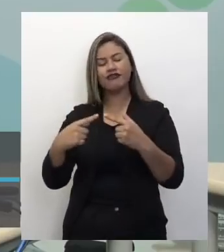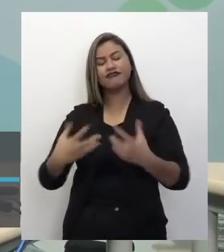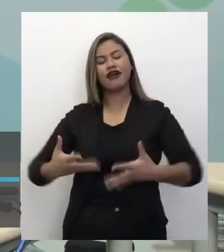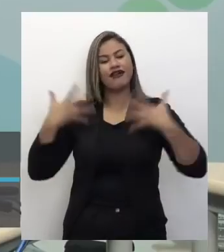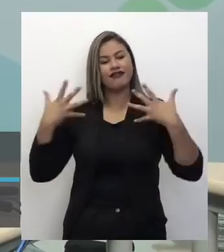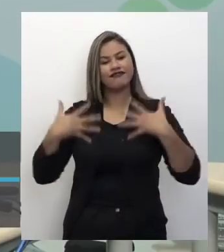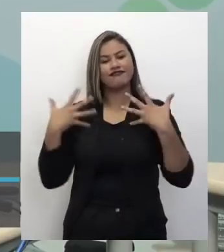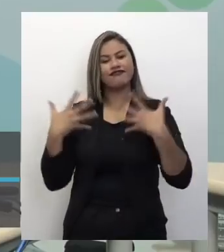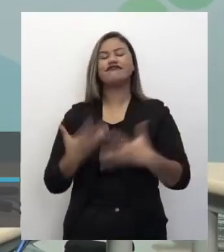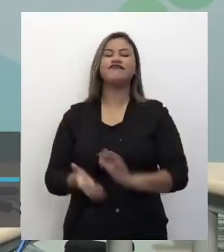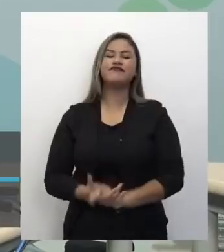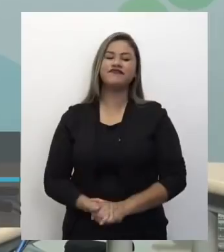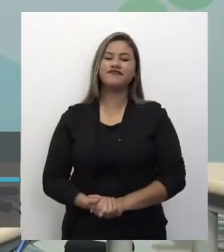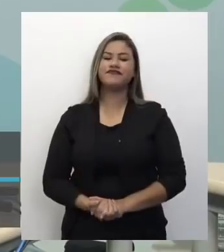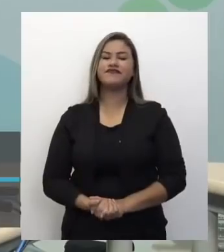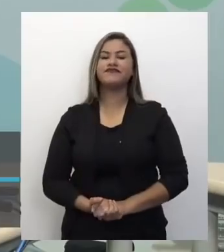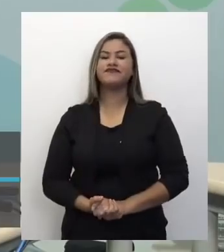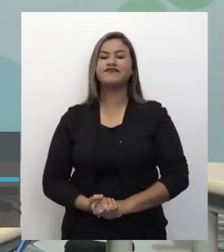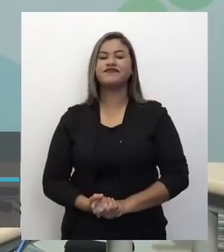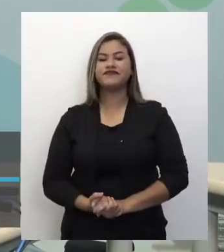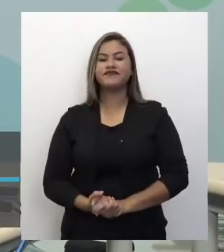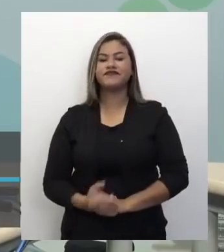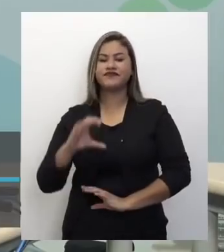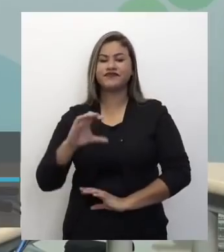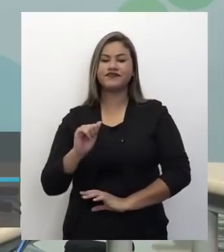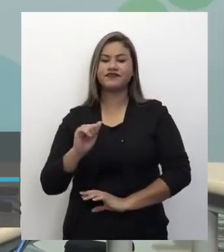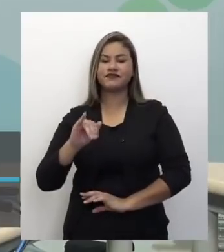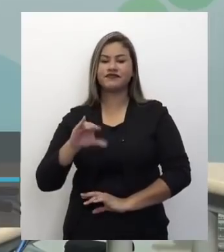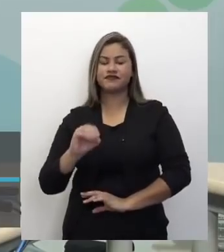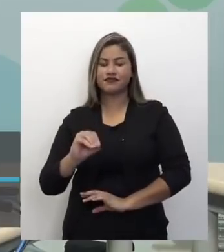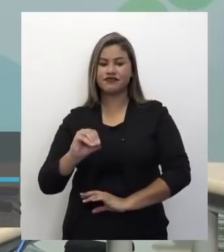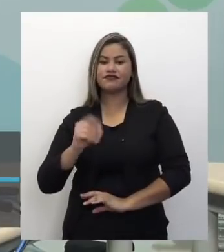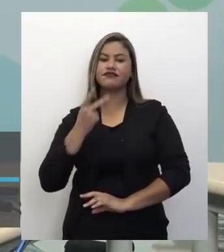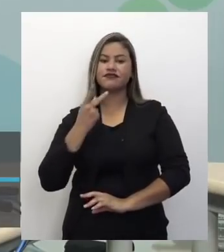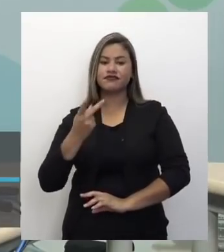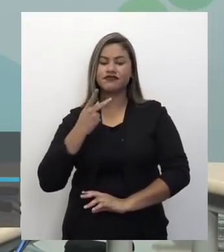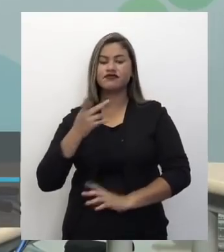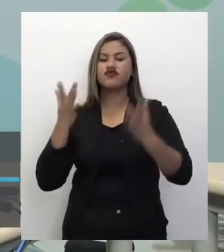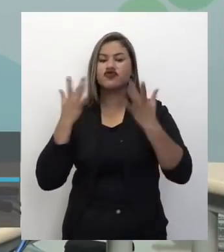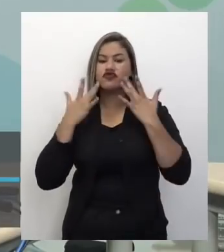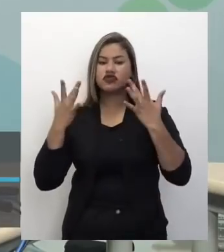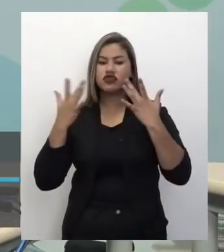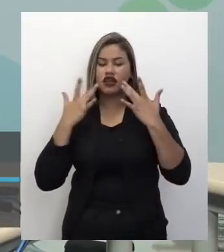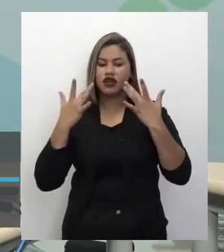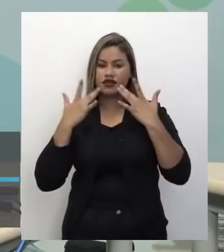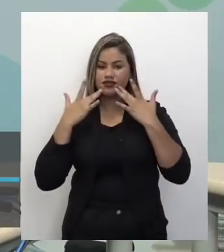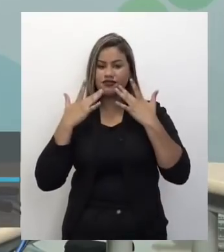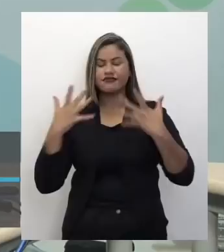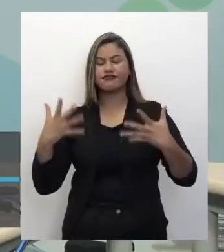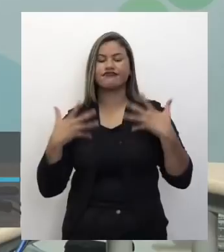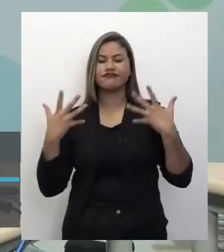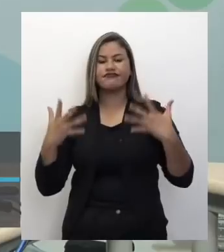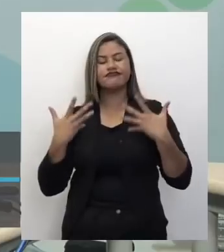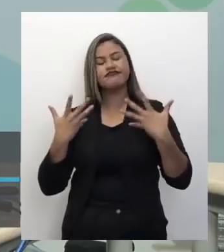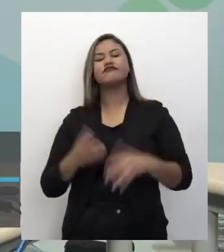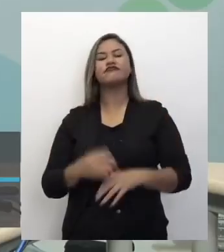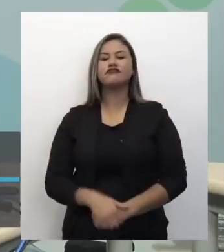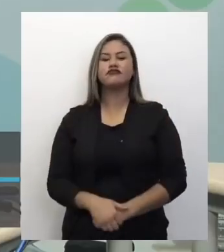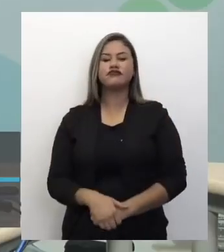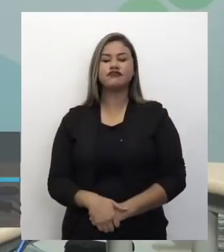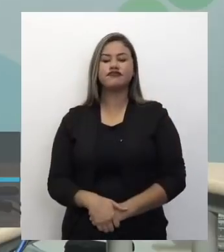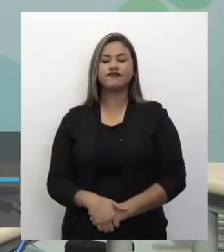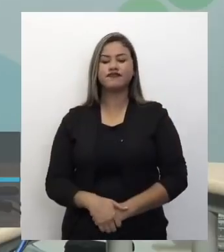Tem também, né, o Caio cita que tem teatros, né, peças teatrais divertidas.